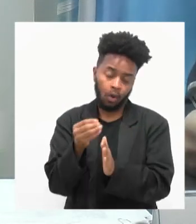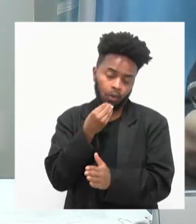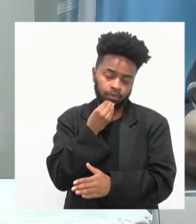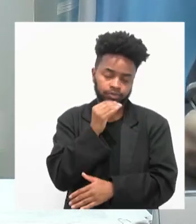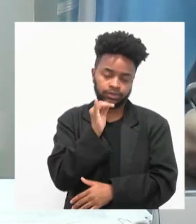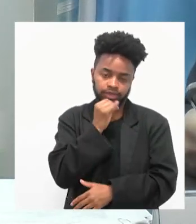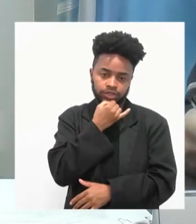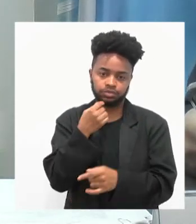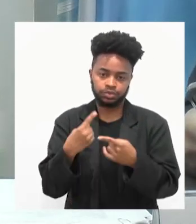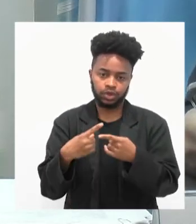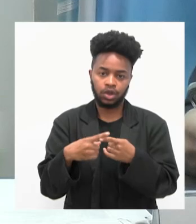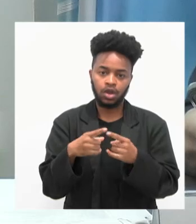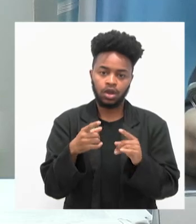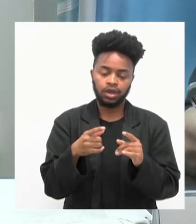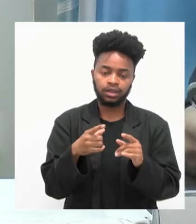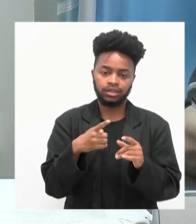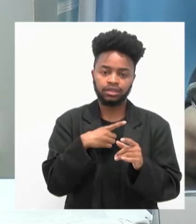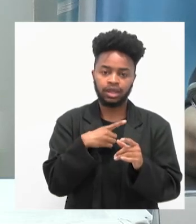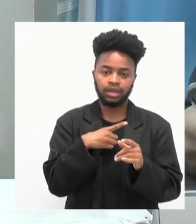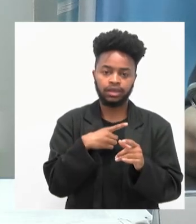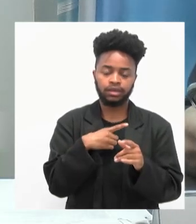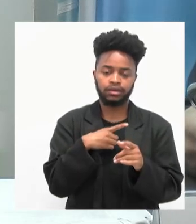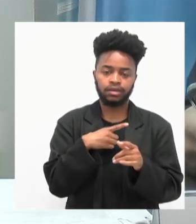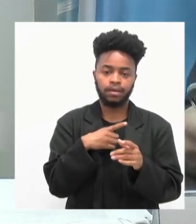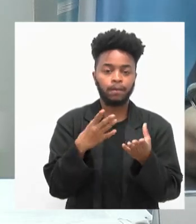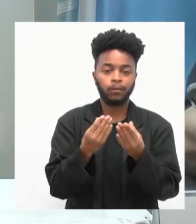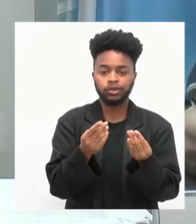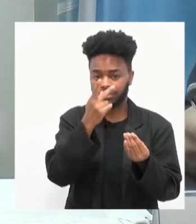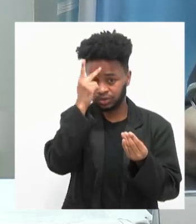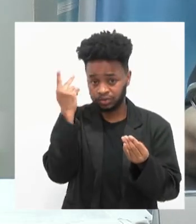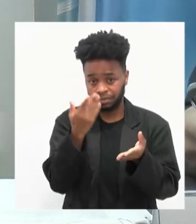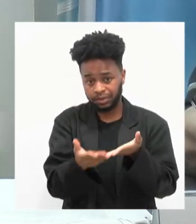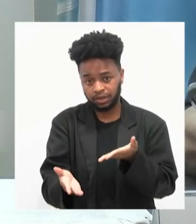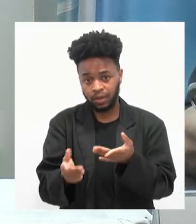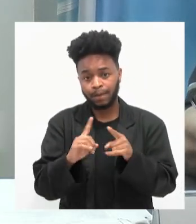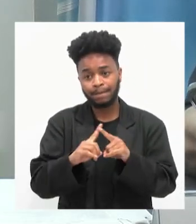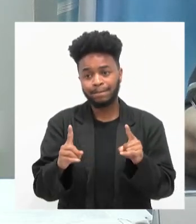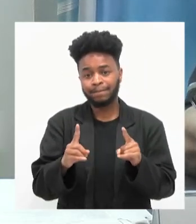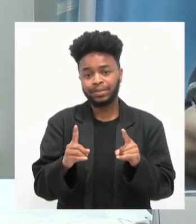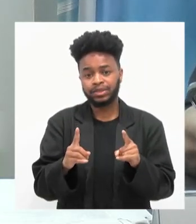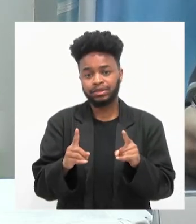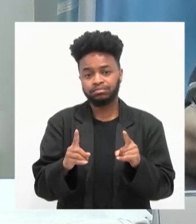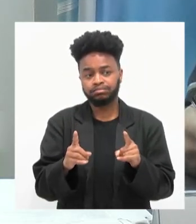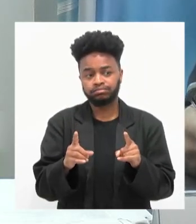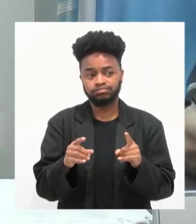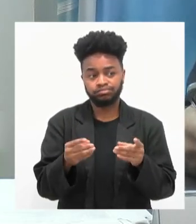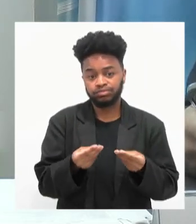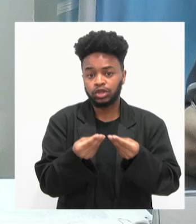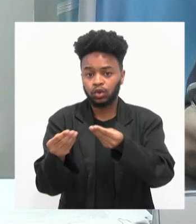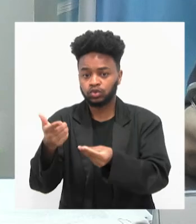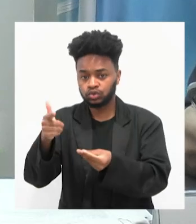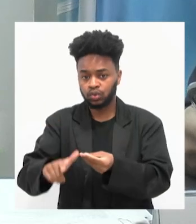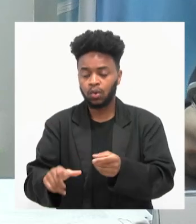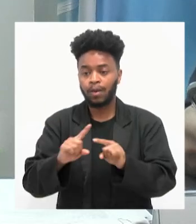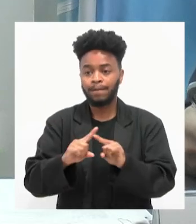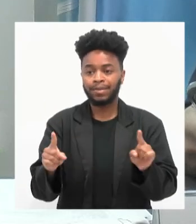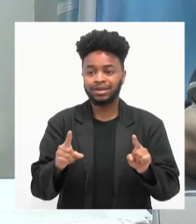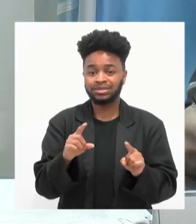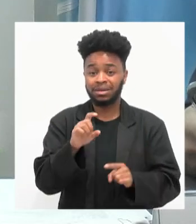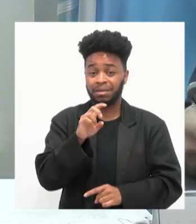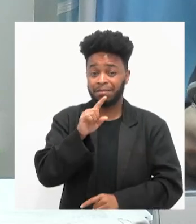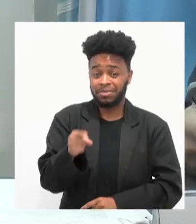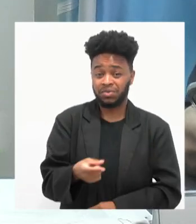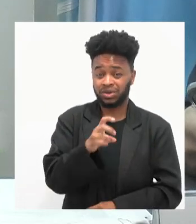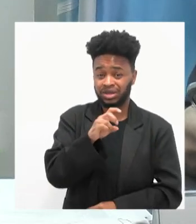roubadas, mas ficaria feliz por dizer assim, ó, a polícia só recuperou isso aqui. Agora, quando você me diz que de 1.575,